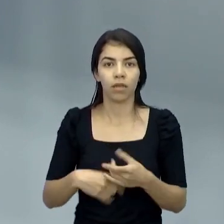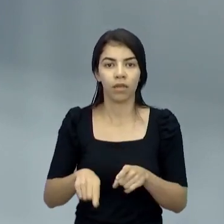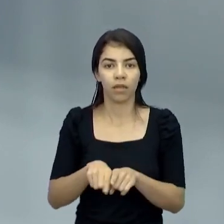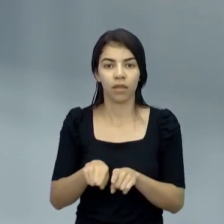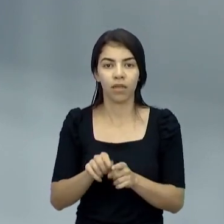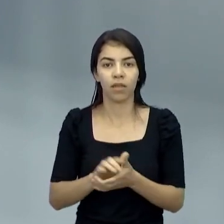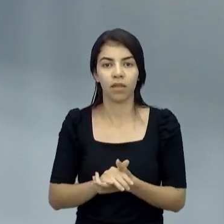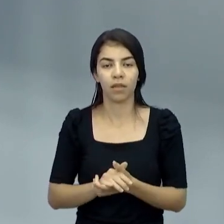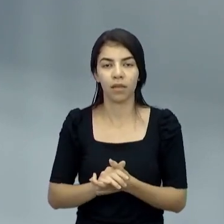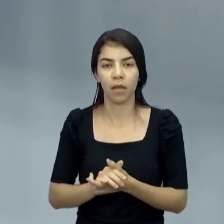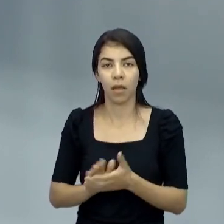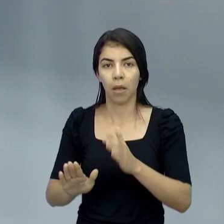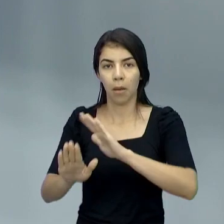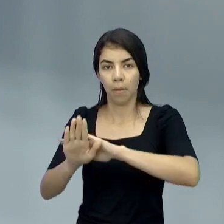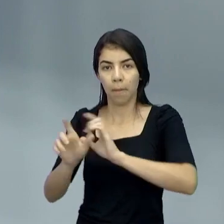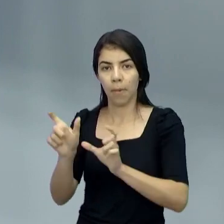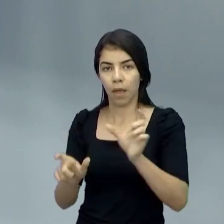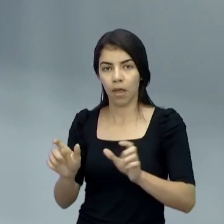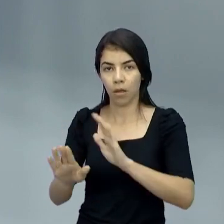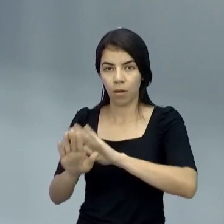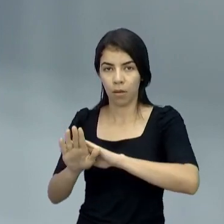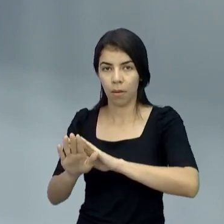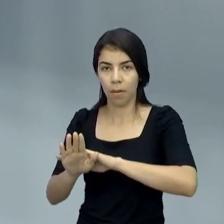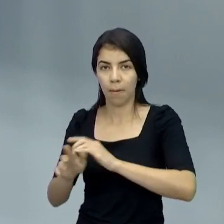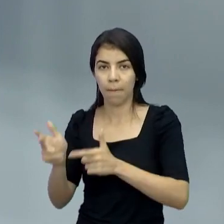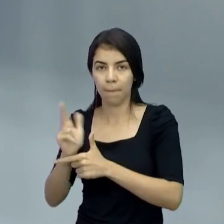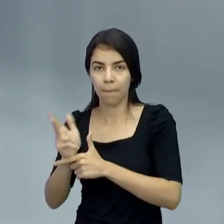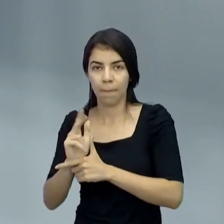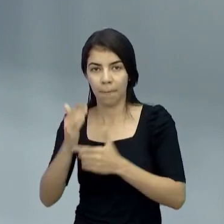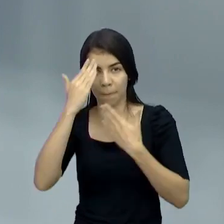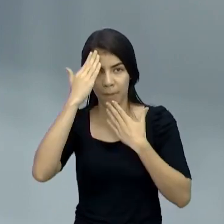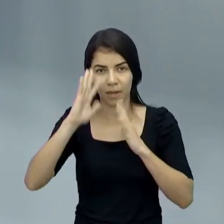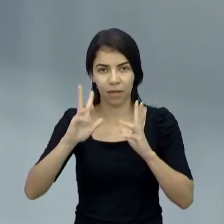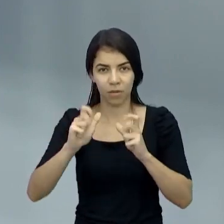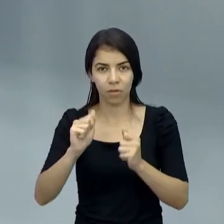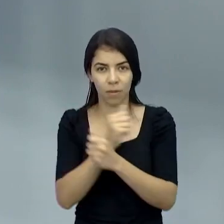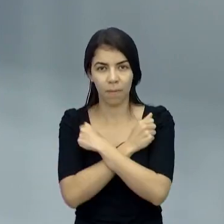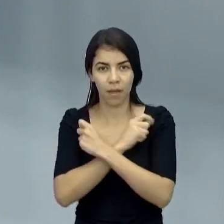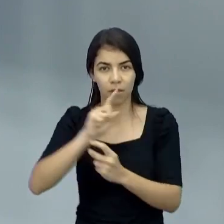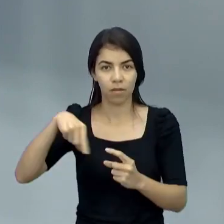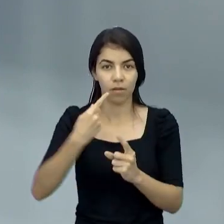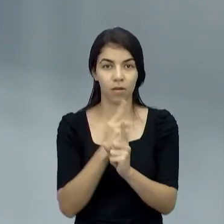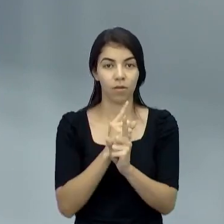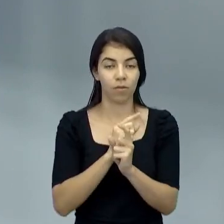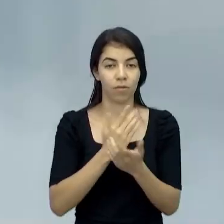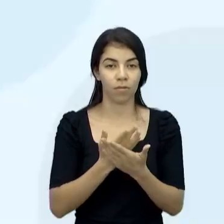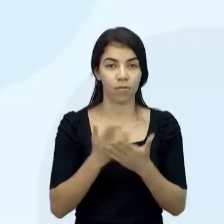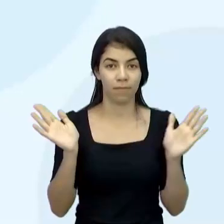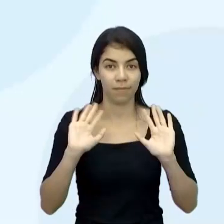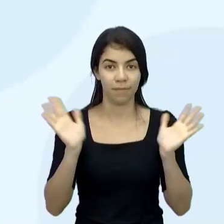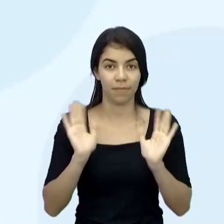de produção, Guilherme, toda a sua turma, Nayá, nossa produtora, valeu gente, um abraço e até a próxima aula, um abraço.